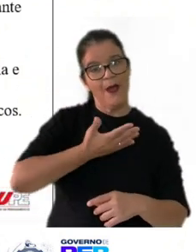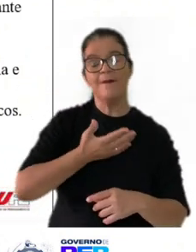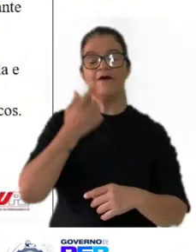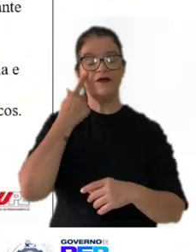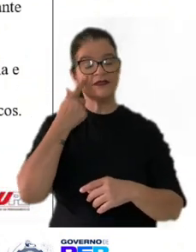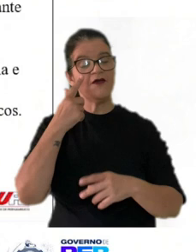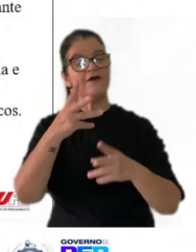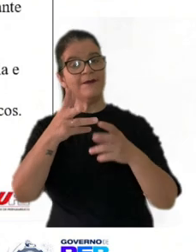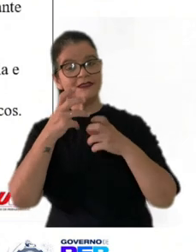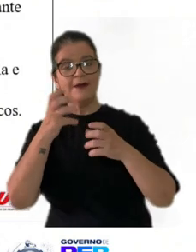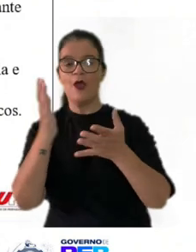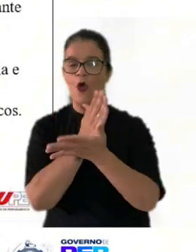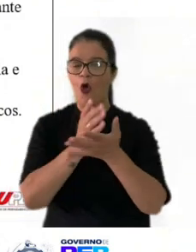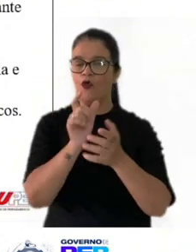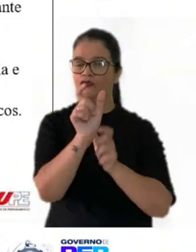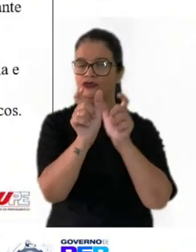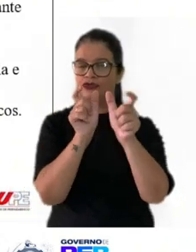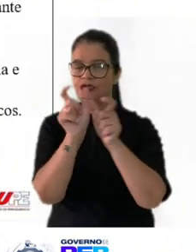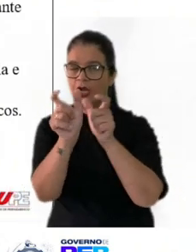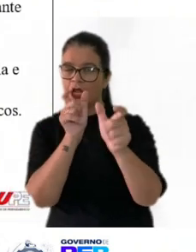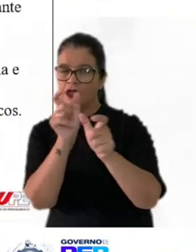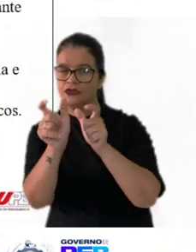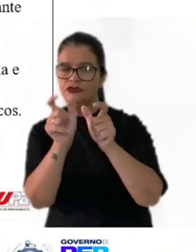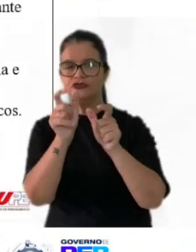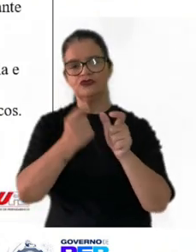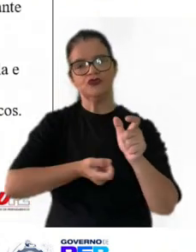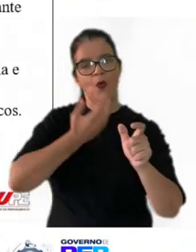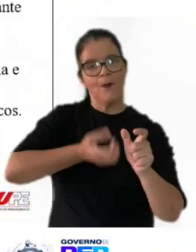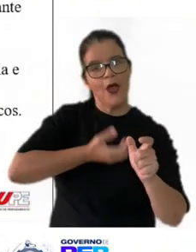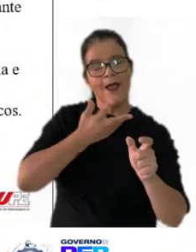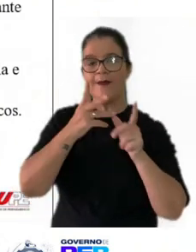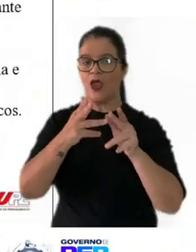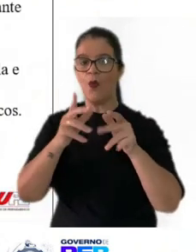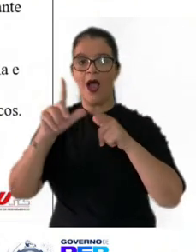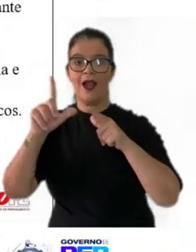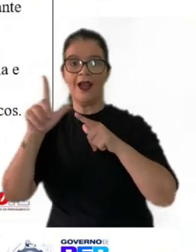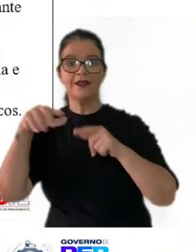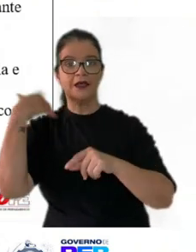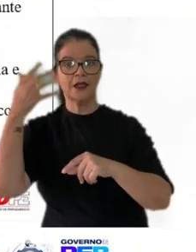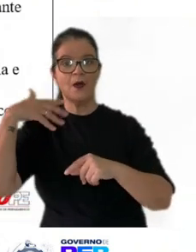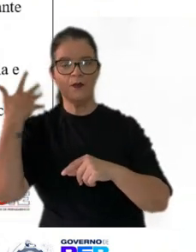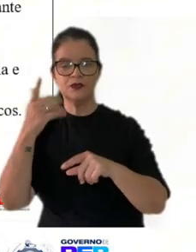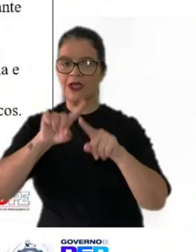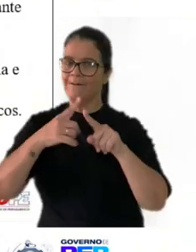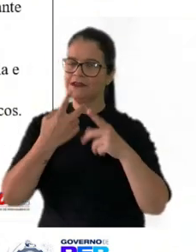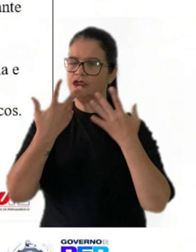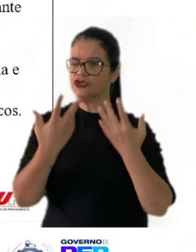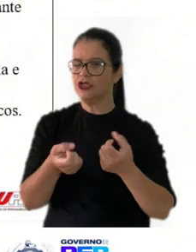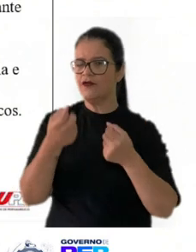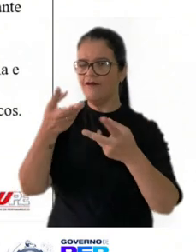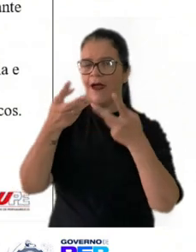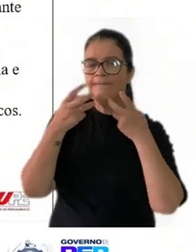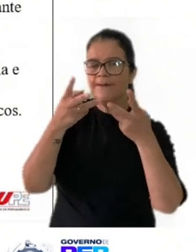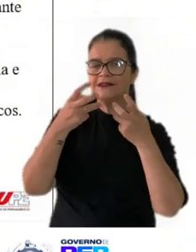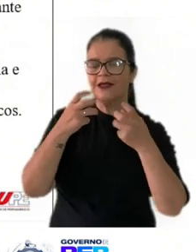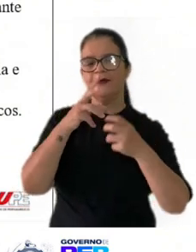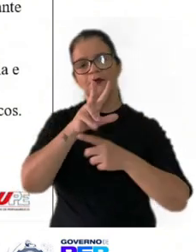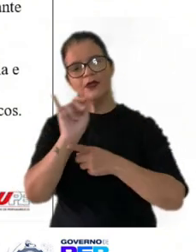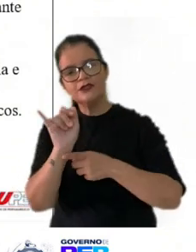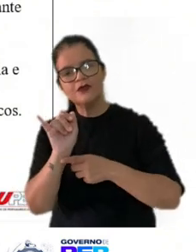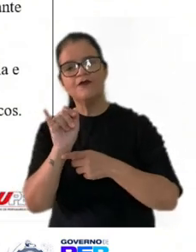exatamente iguais na música na letra da música mas a gente vai percebendo que isso vai sendo